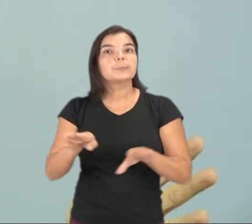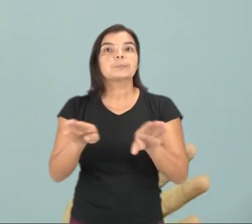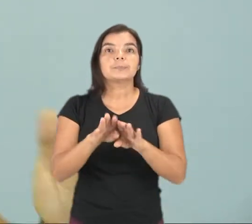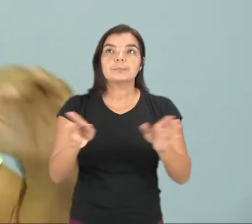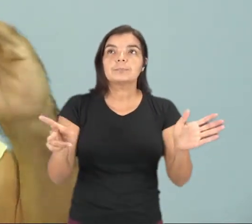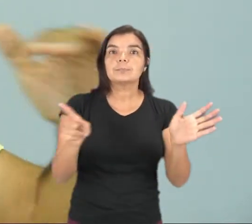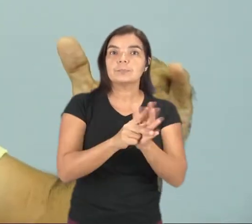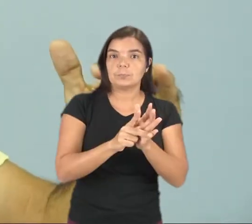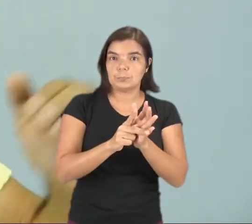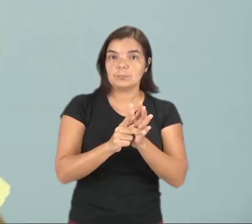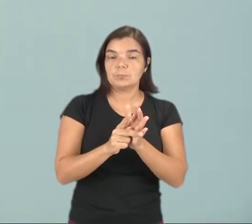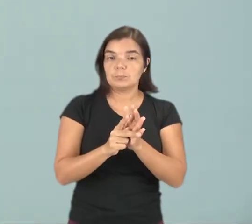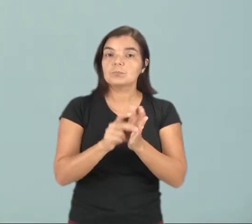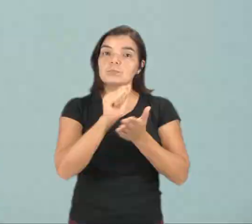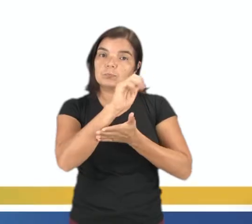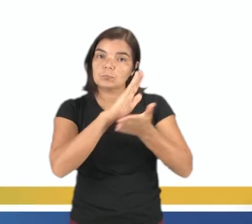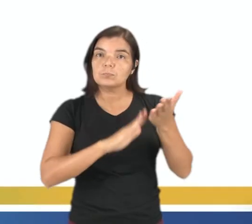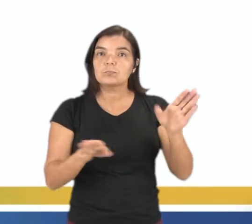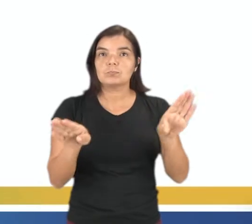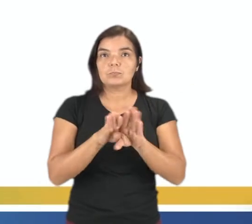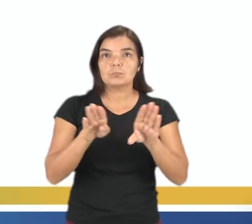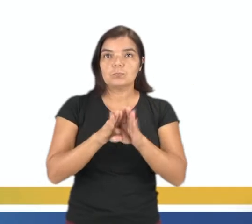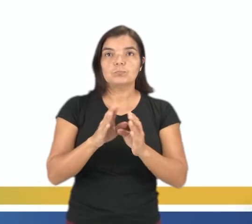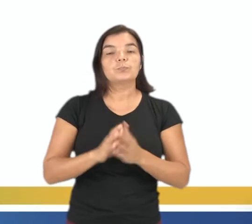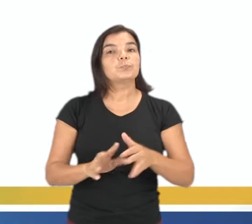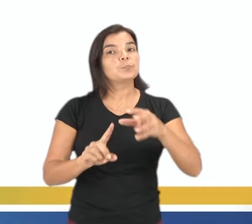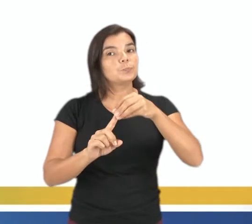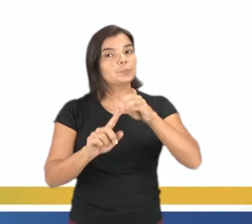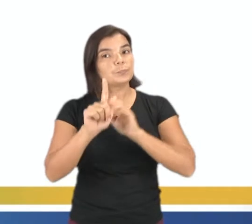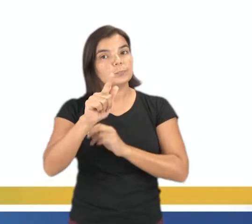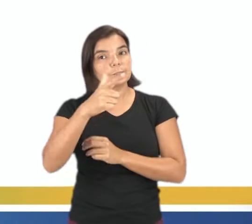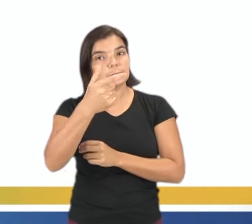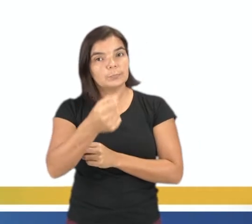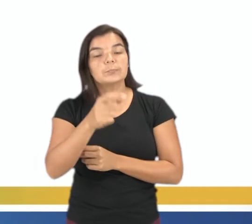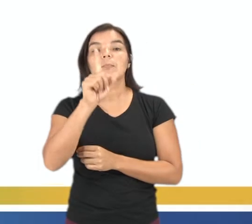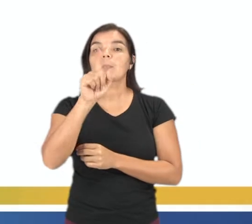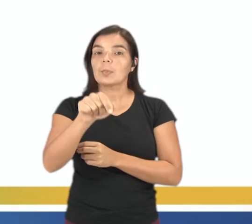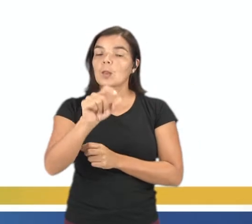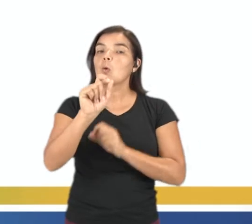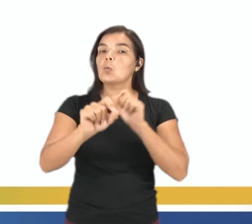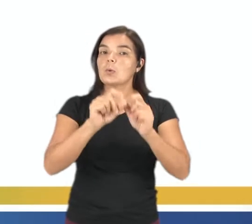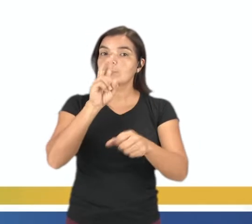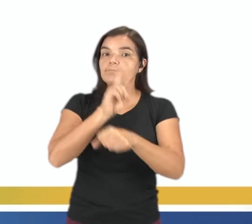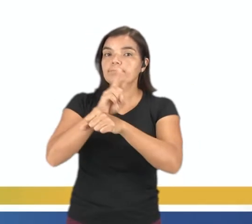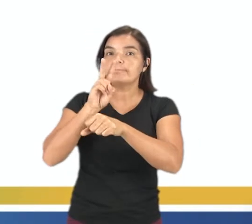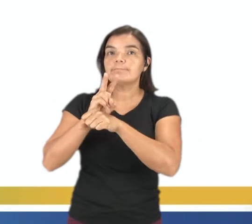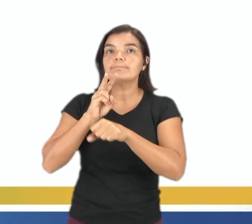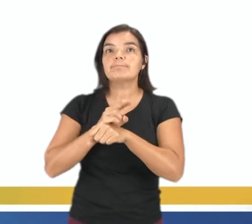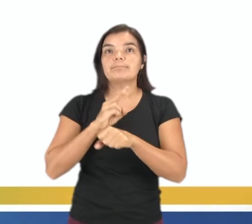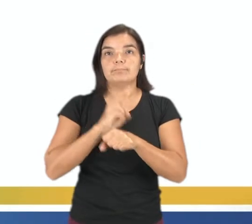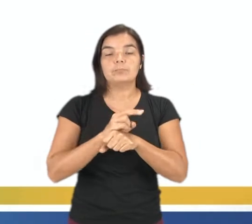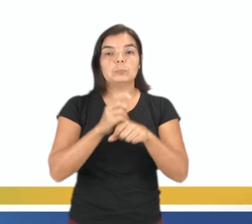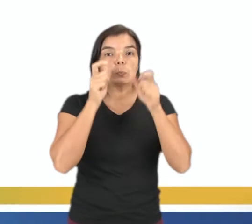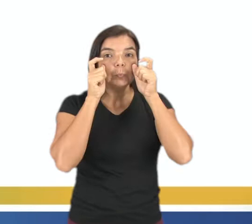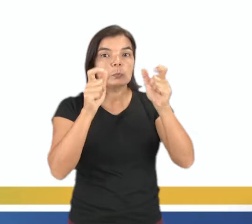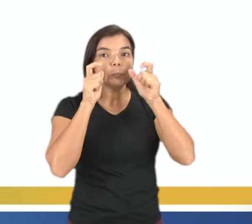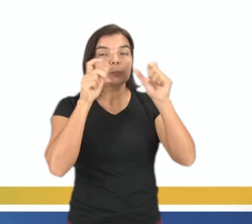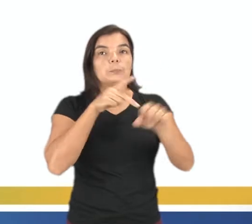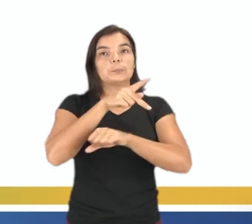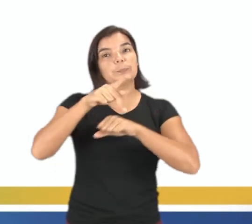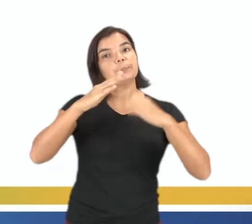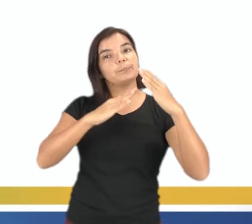faz parte do nosso exercitando lá no final. O objetivo do G20 é proteger os interesses